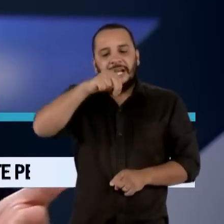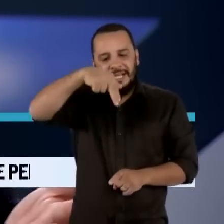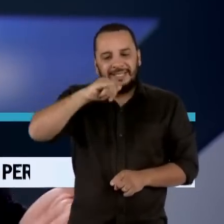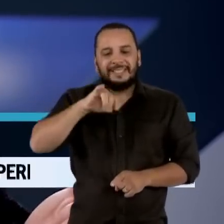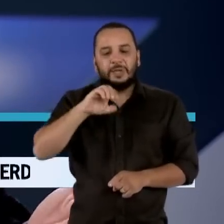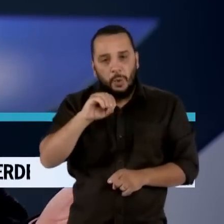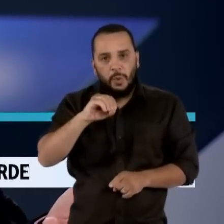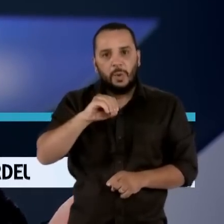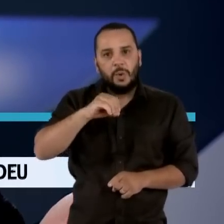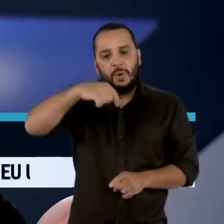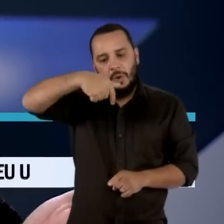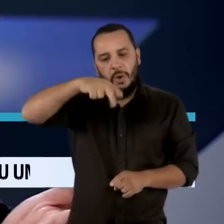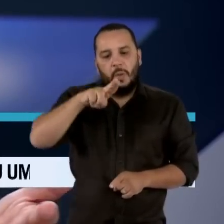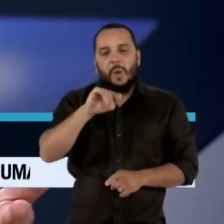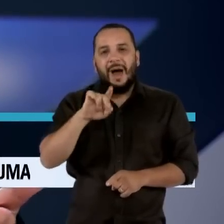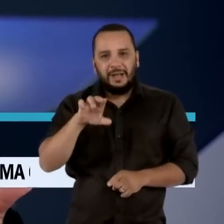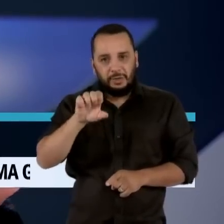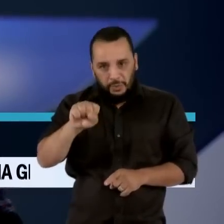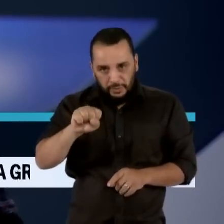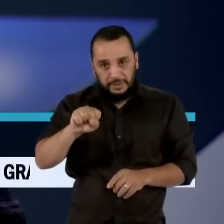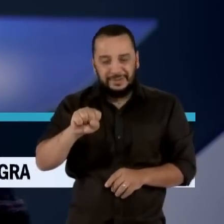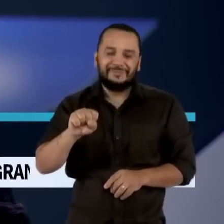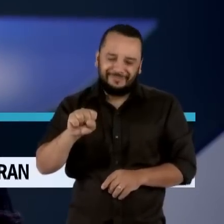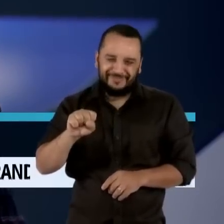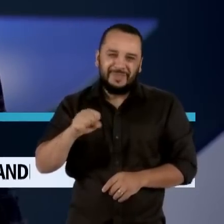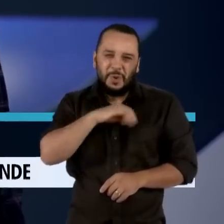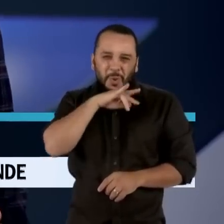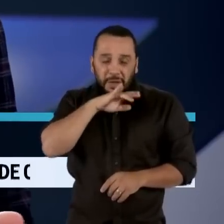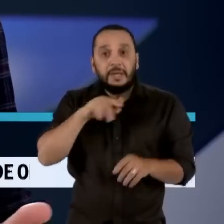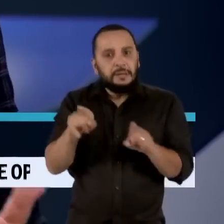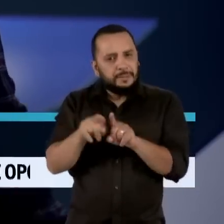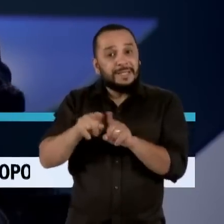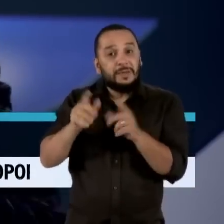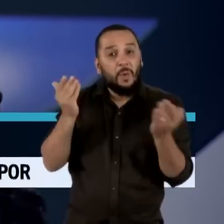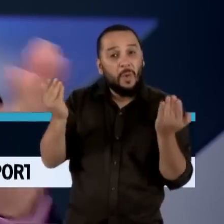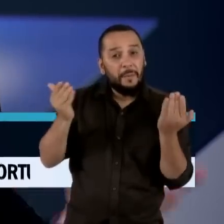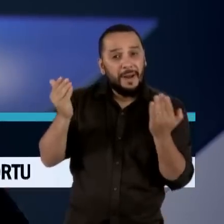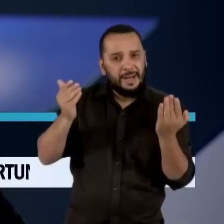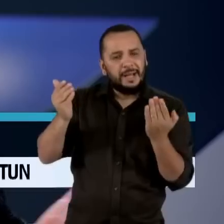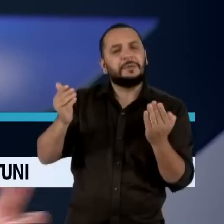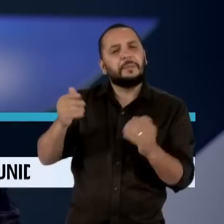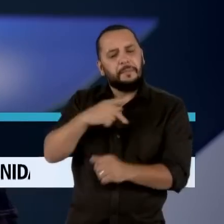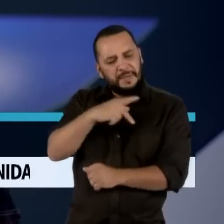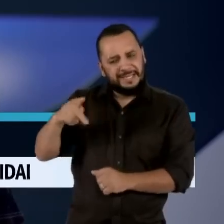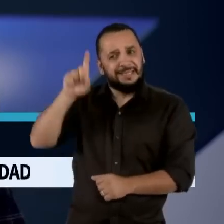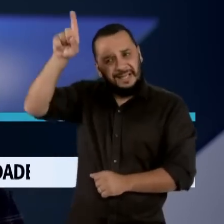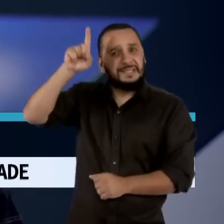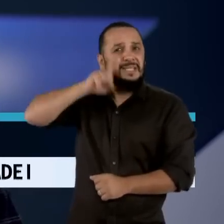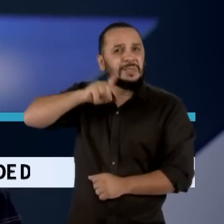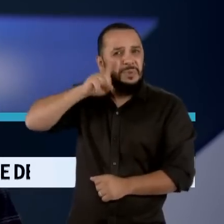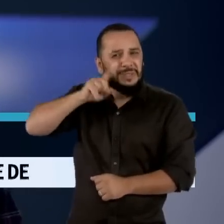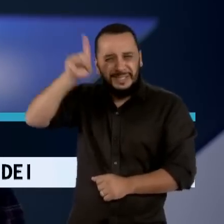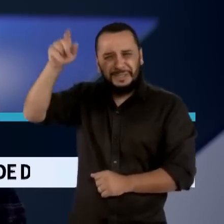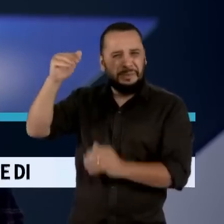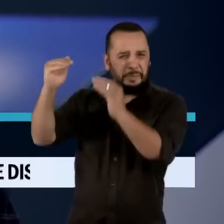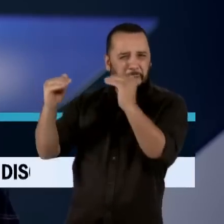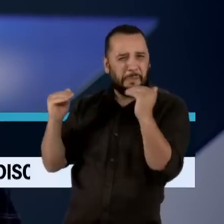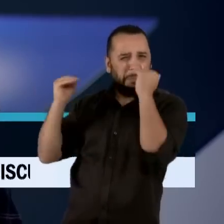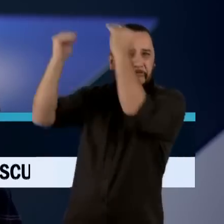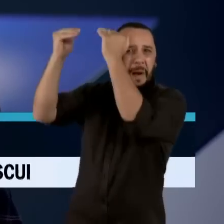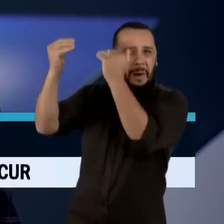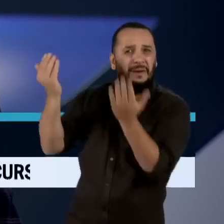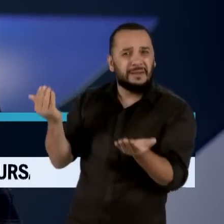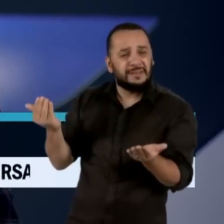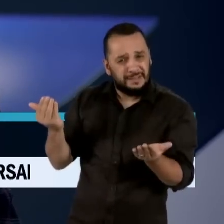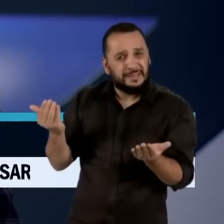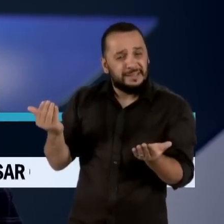Obama, aí é covardia, né? Mas mesmo o Reagan, que era um excelente comunicador, a gente tem que